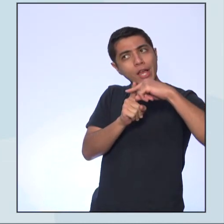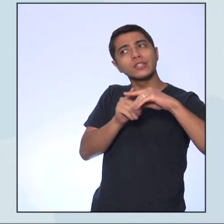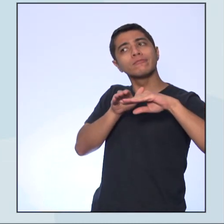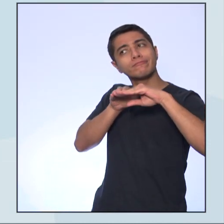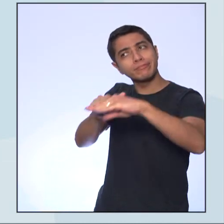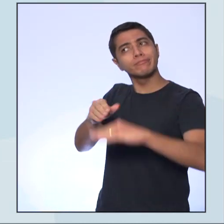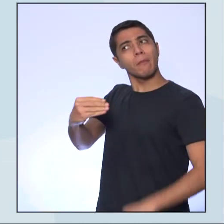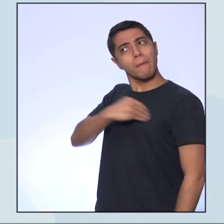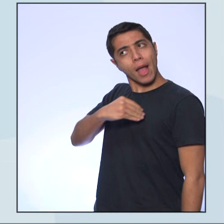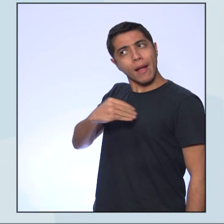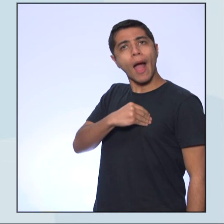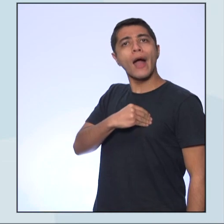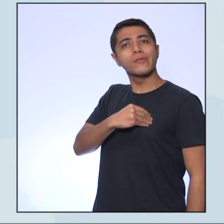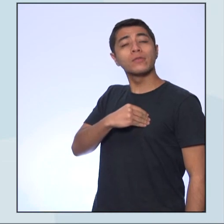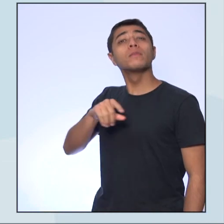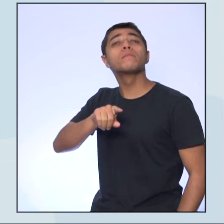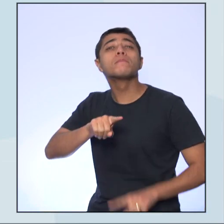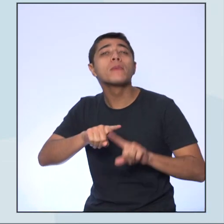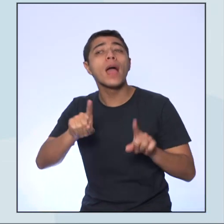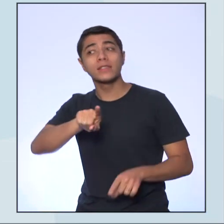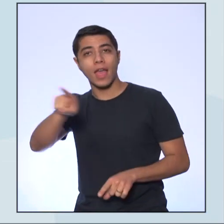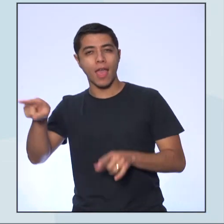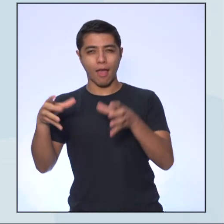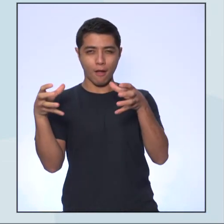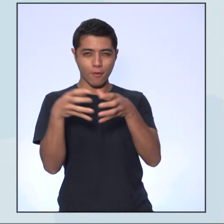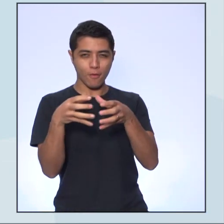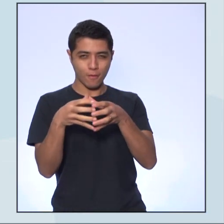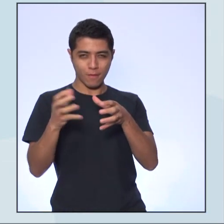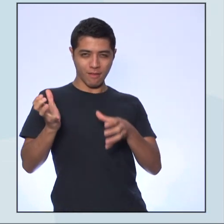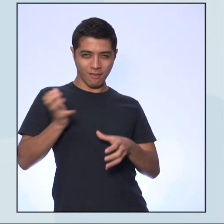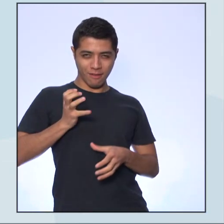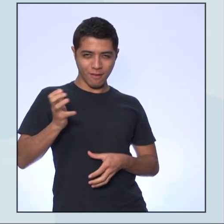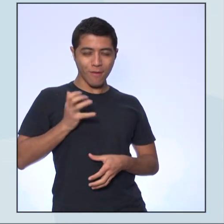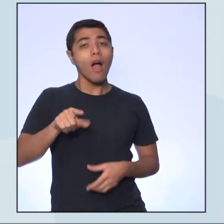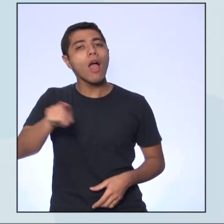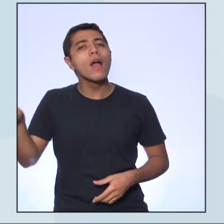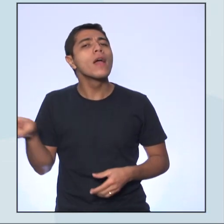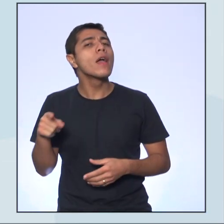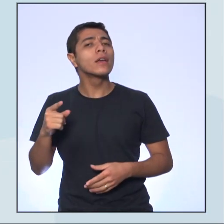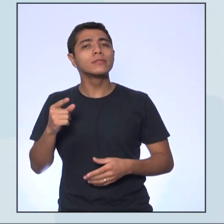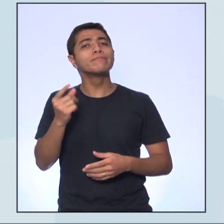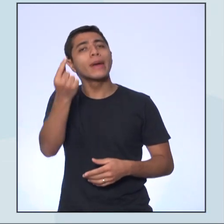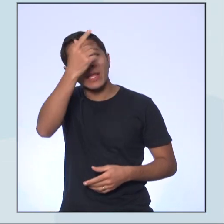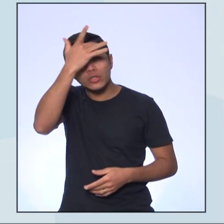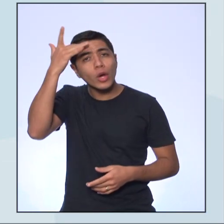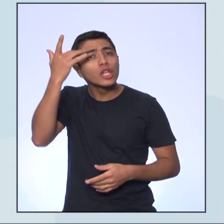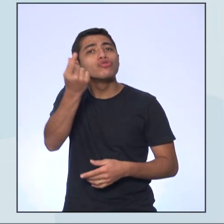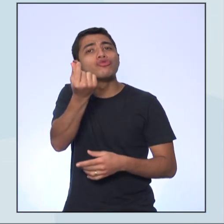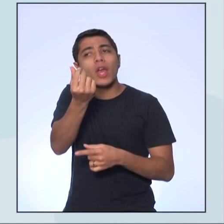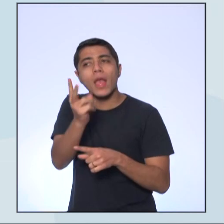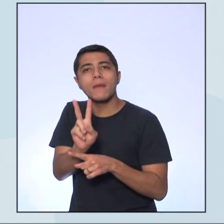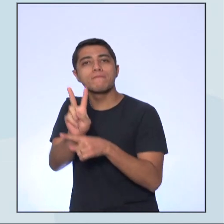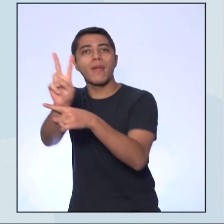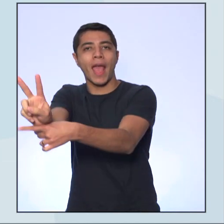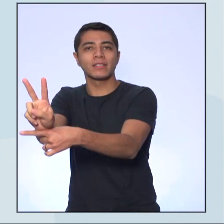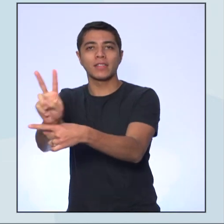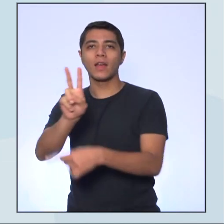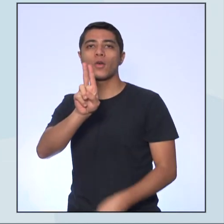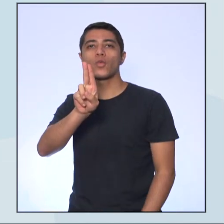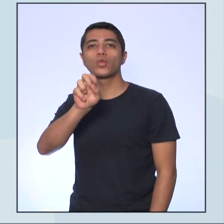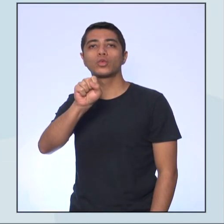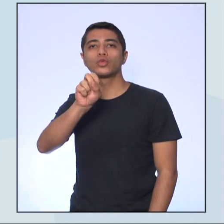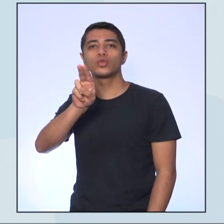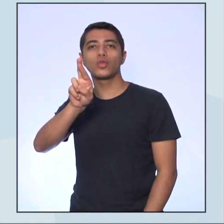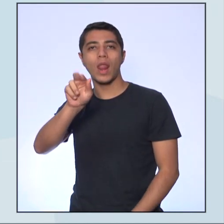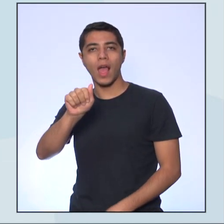né, que os burgueses praticavam, eles emprestavam dinheiro para pessoas, né? Isso para a Igreja Católica era considerado um pecado, né?